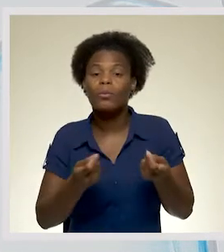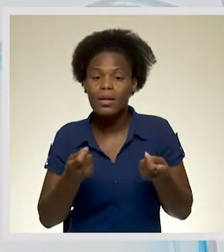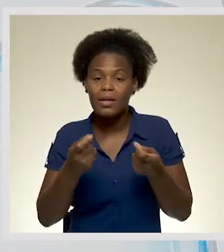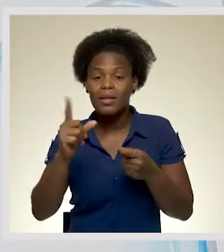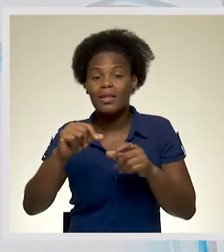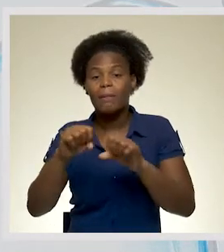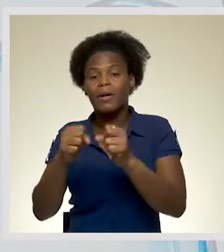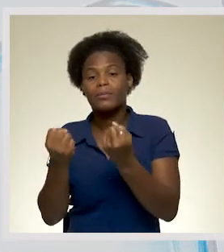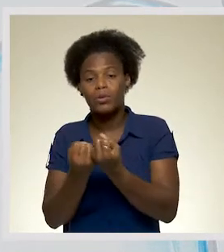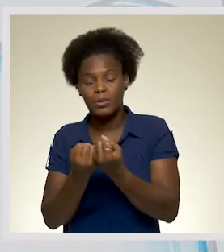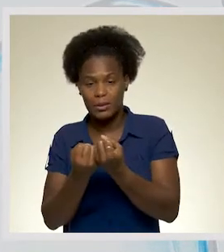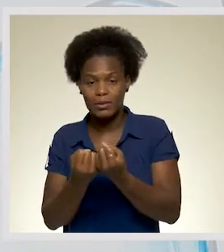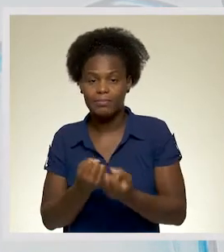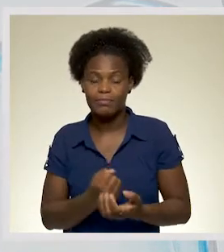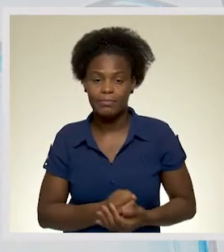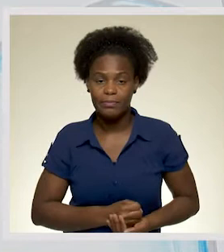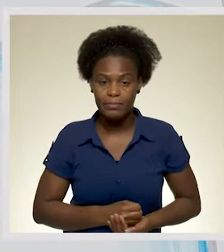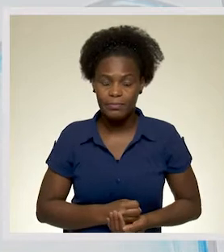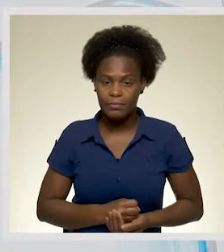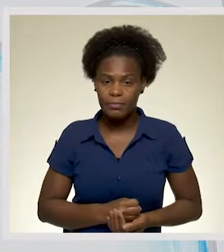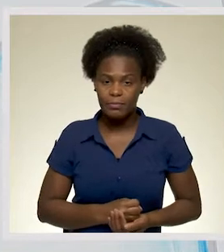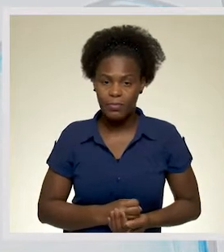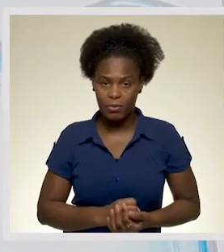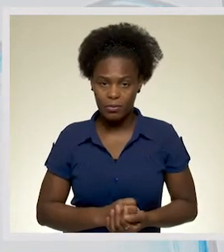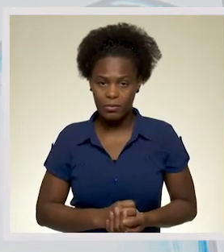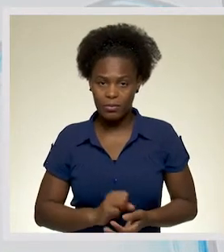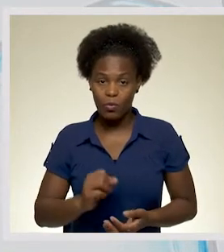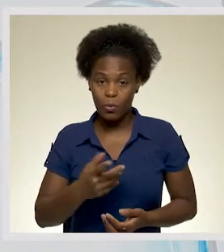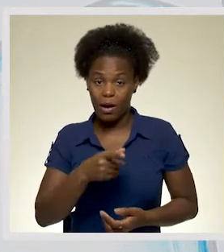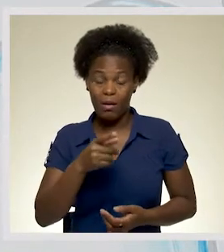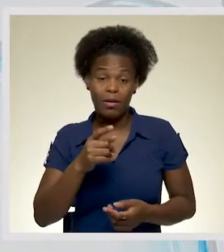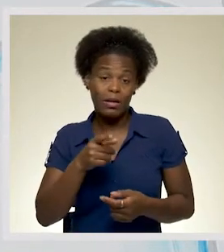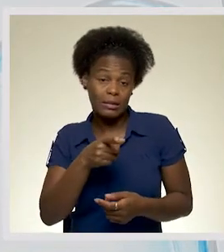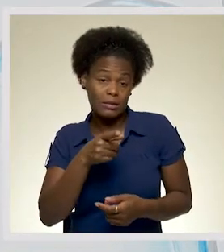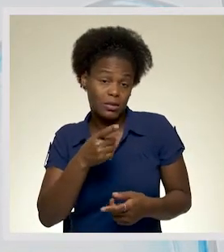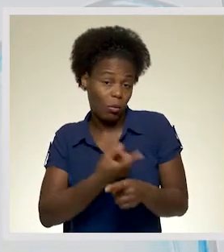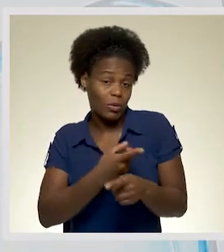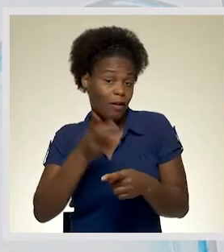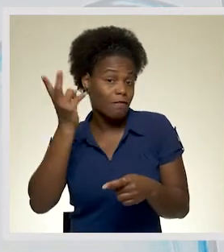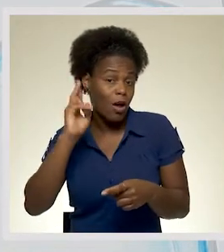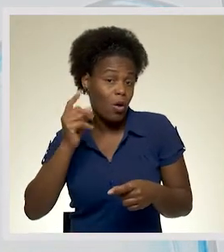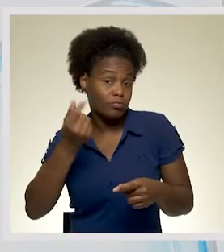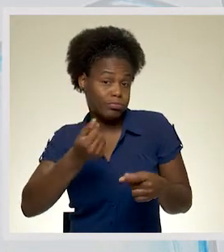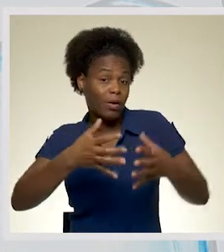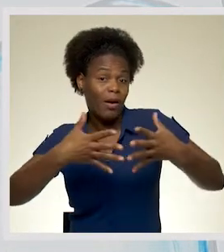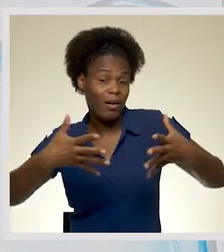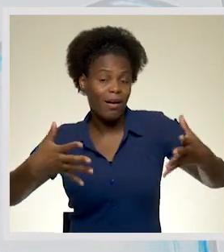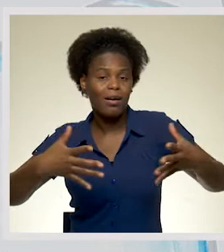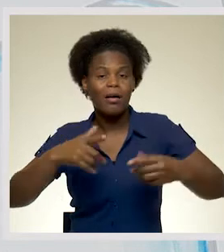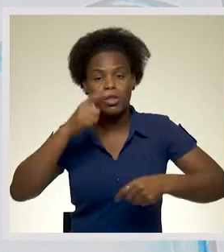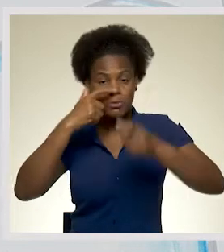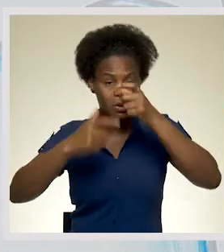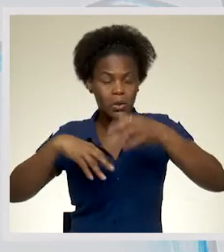na sociedade. Ao ter esse valor enorme, geralmente estão sujeitos à caça